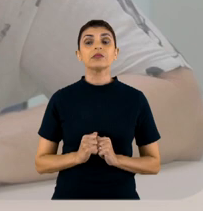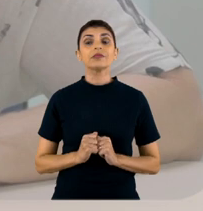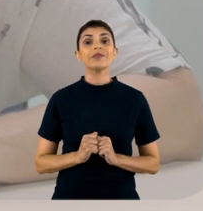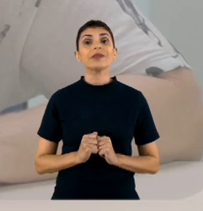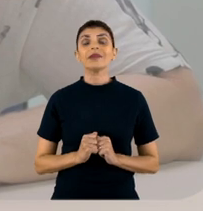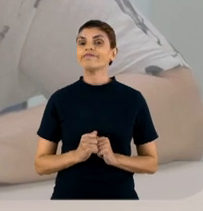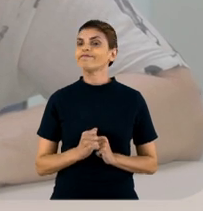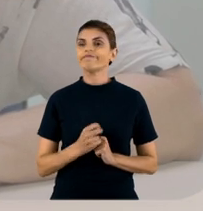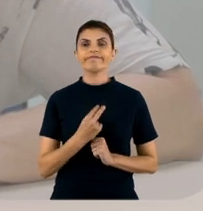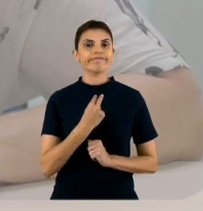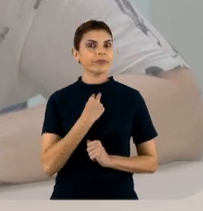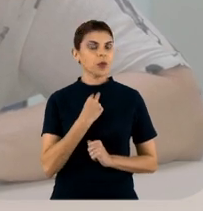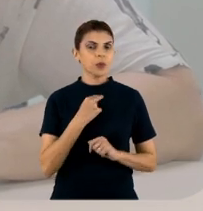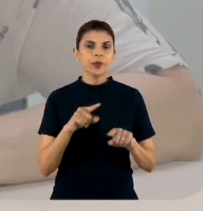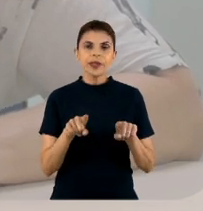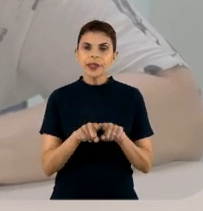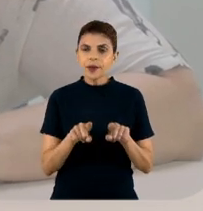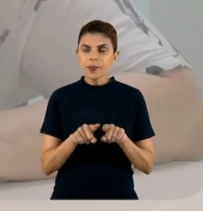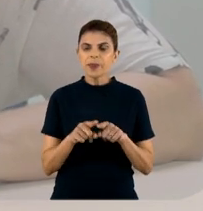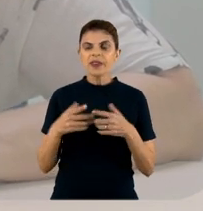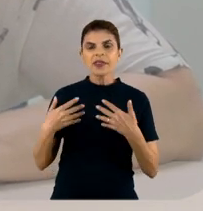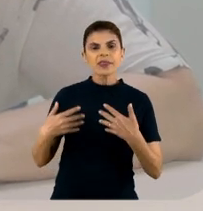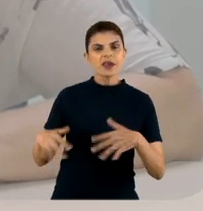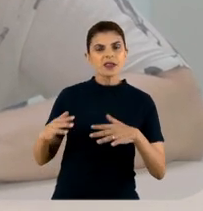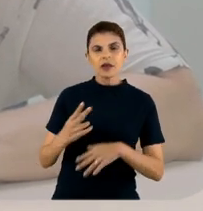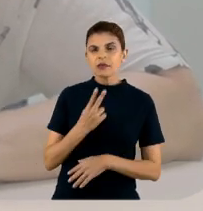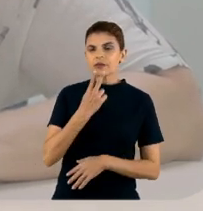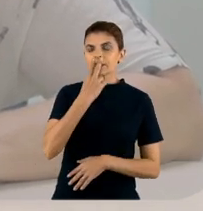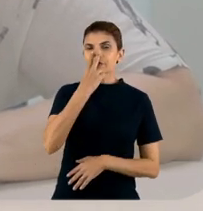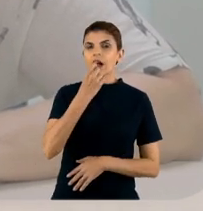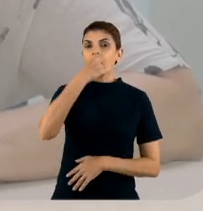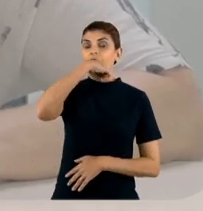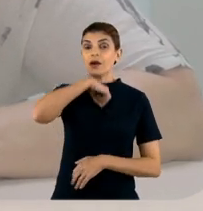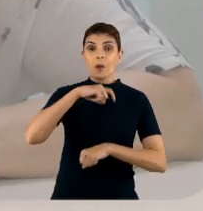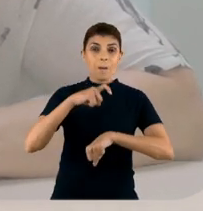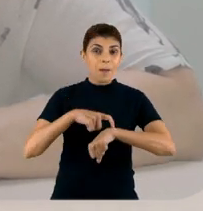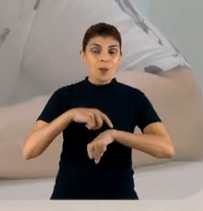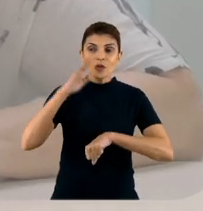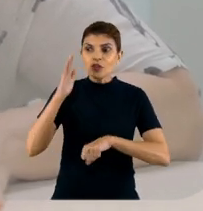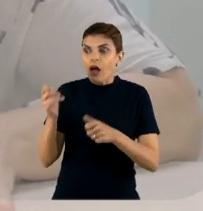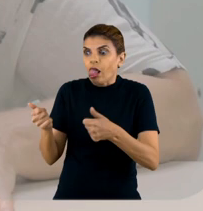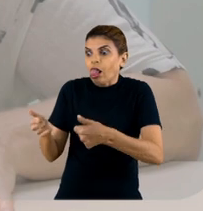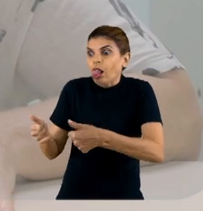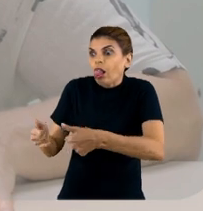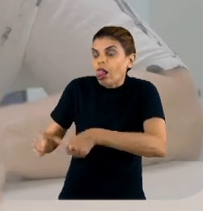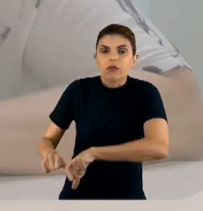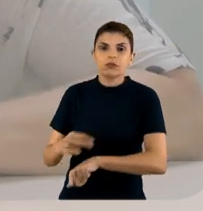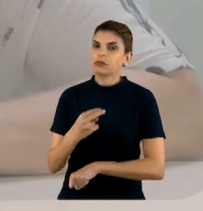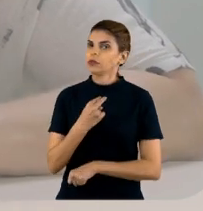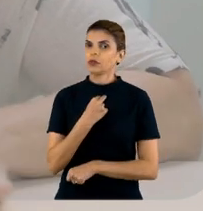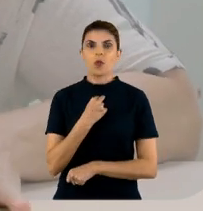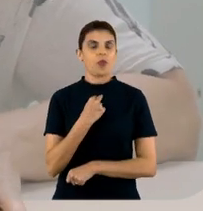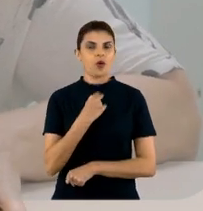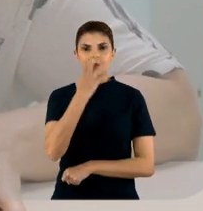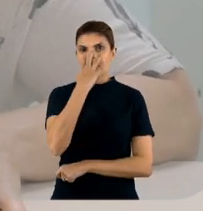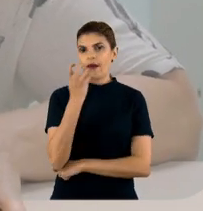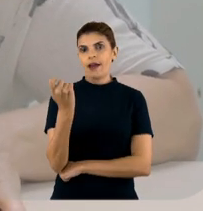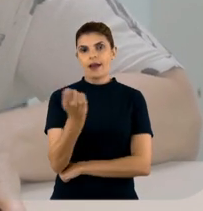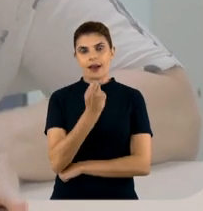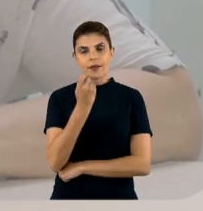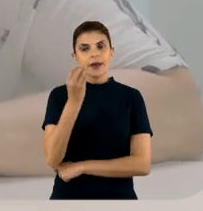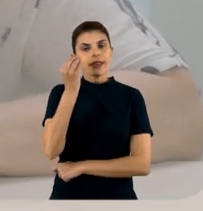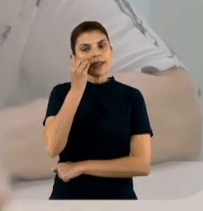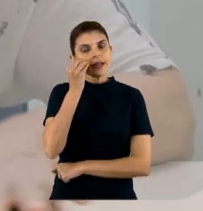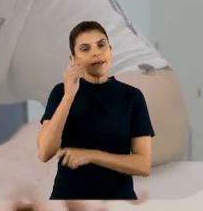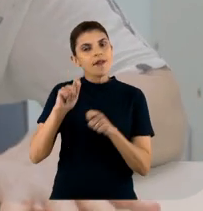e você não deve deixar para intubar o paciente num momento que ele já tá muito grave